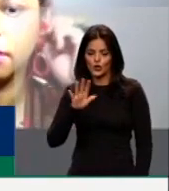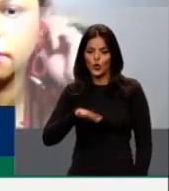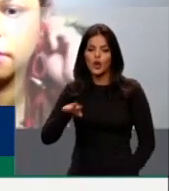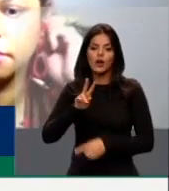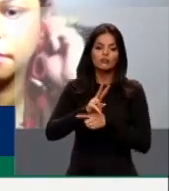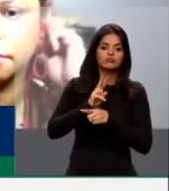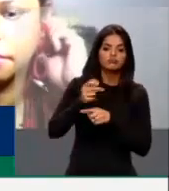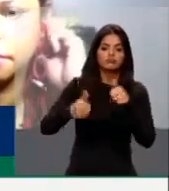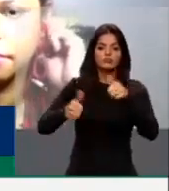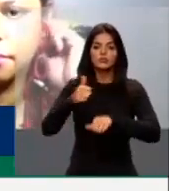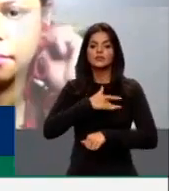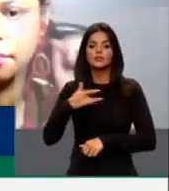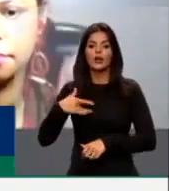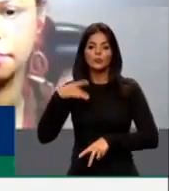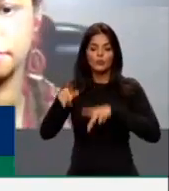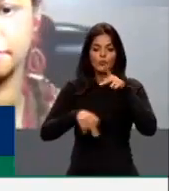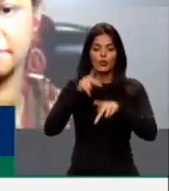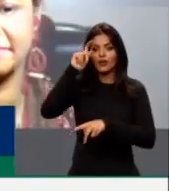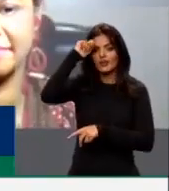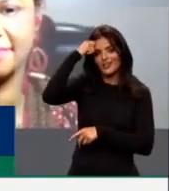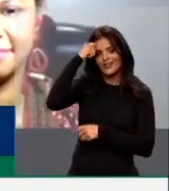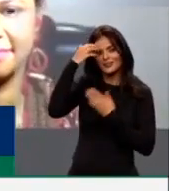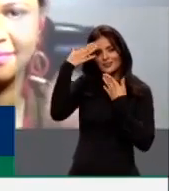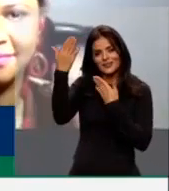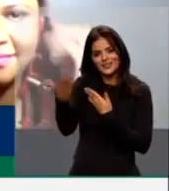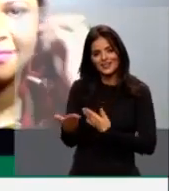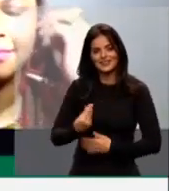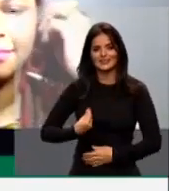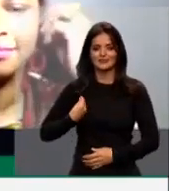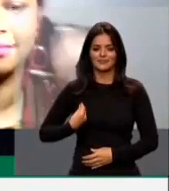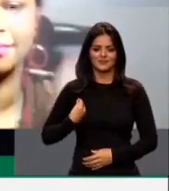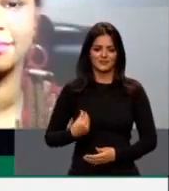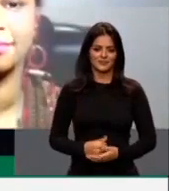também agradecendo a presença, Marjorie Chaves.